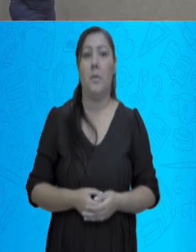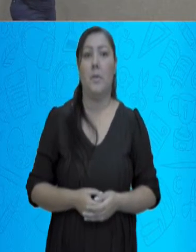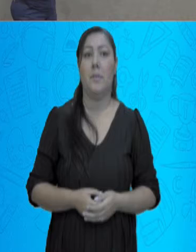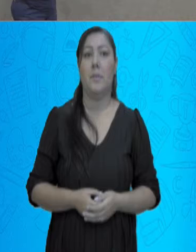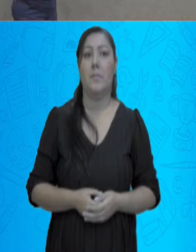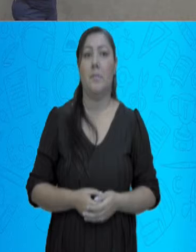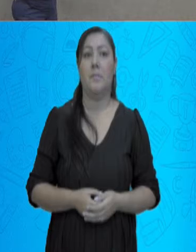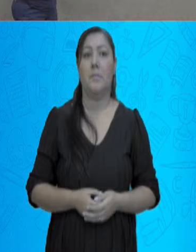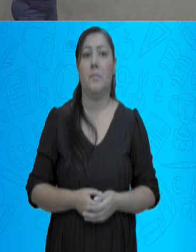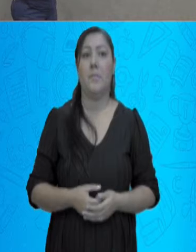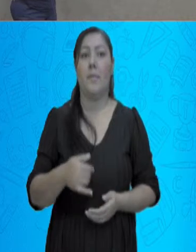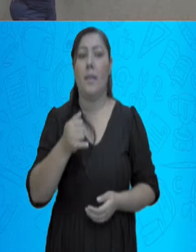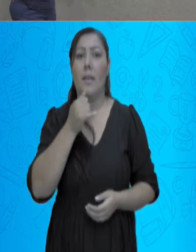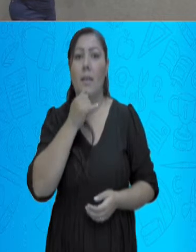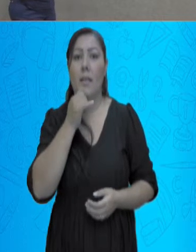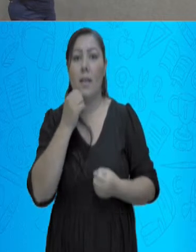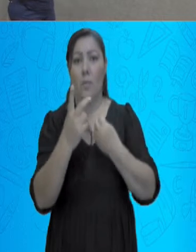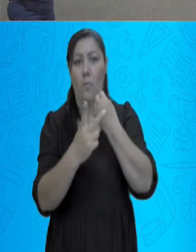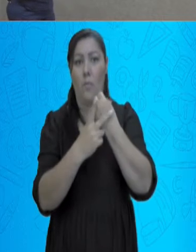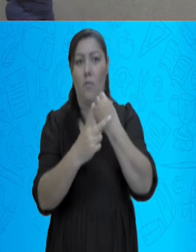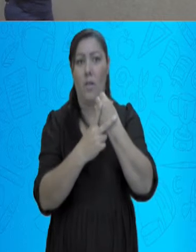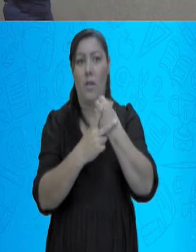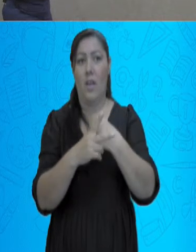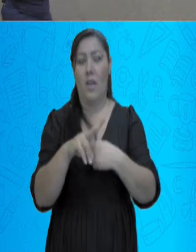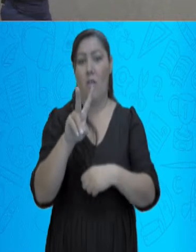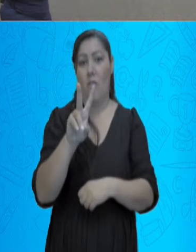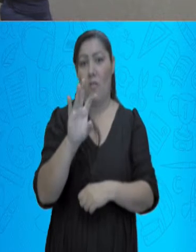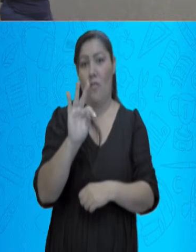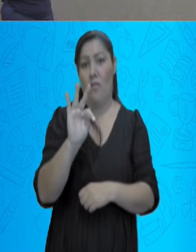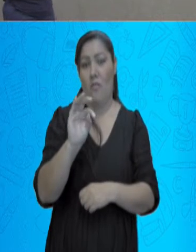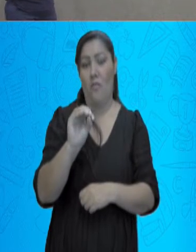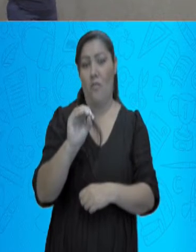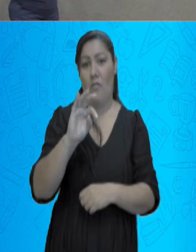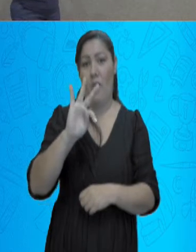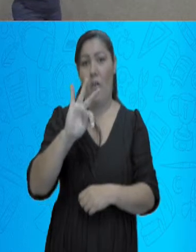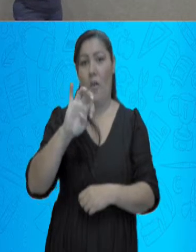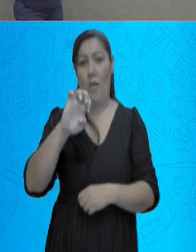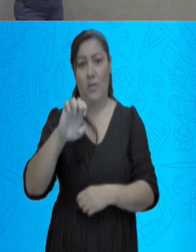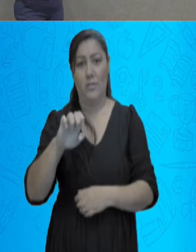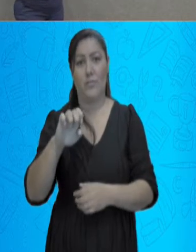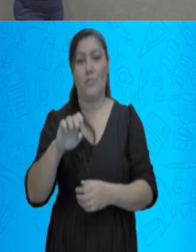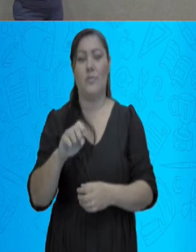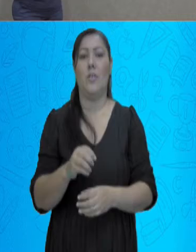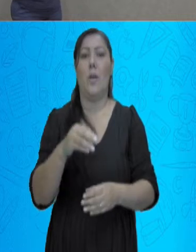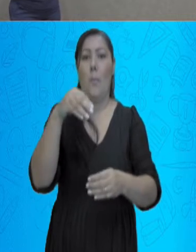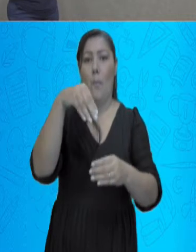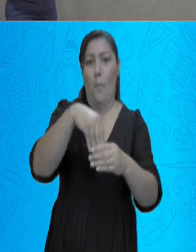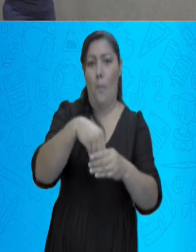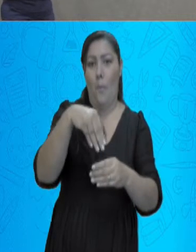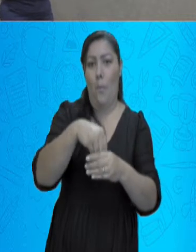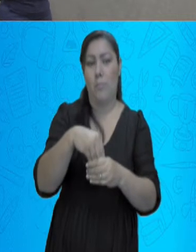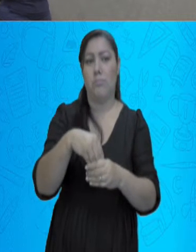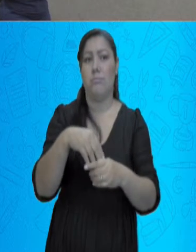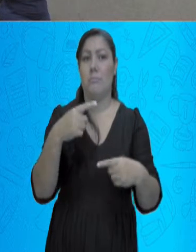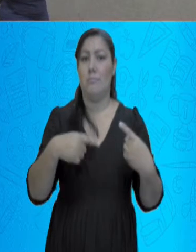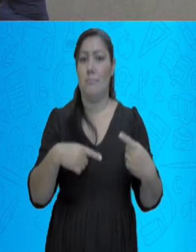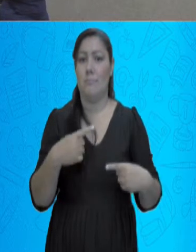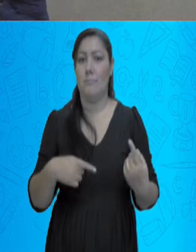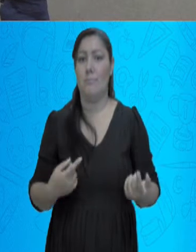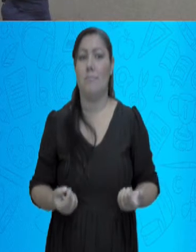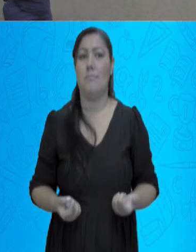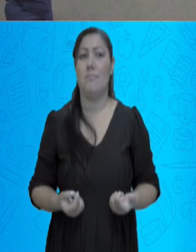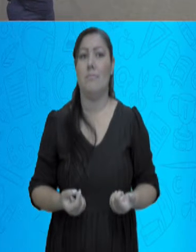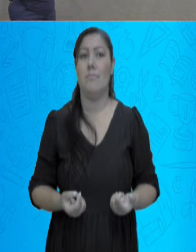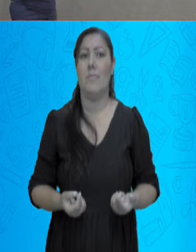verbos. Vote, vacine-se. Perceberam a questão desses verbos? É muito